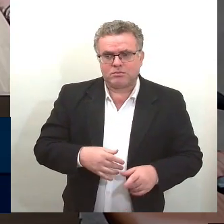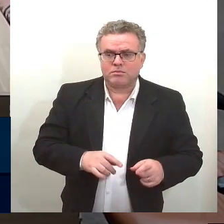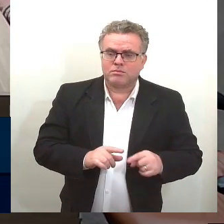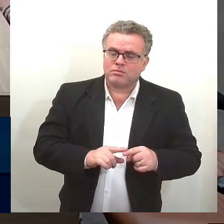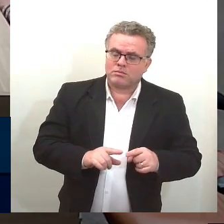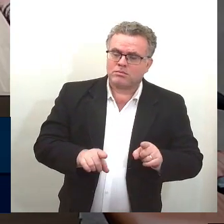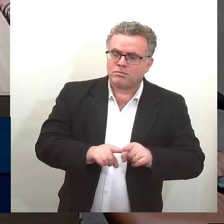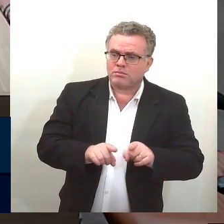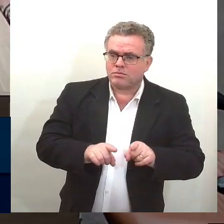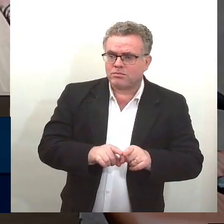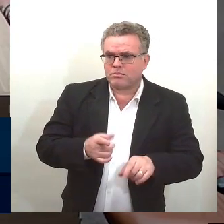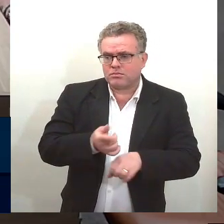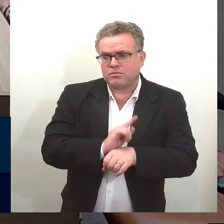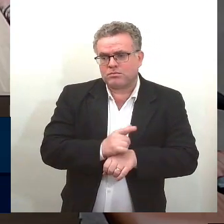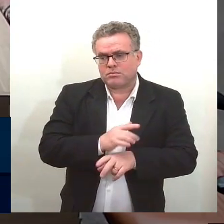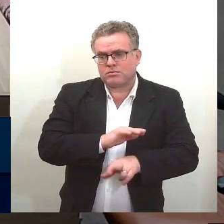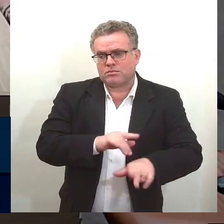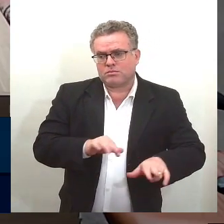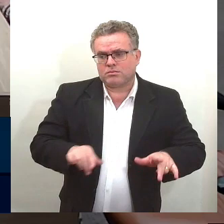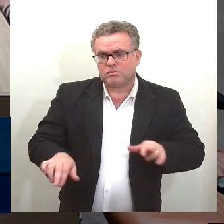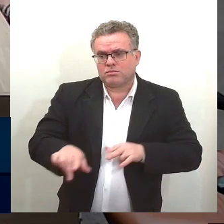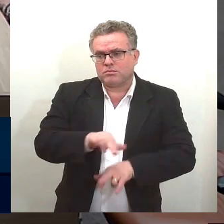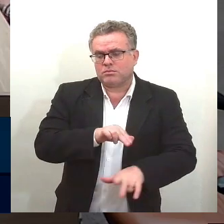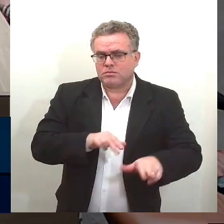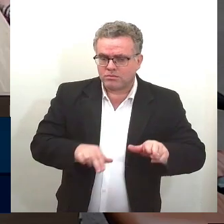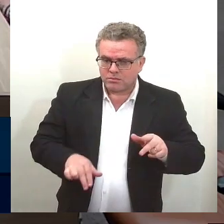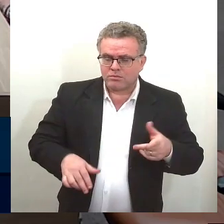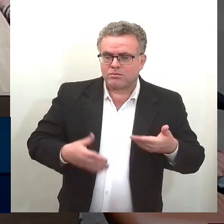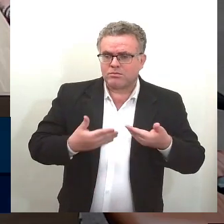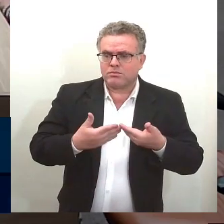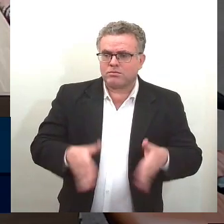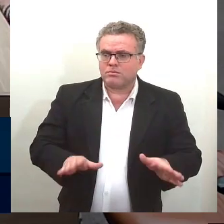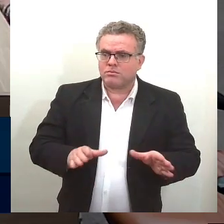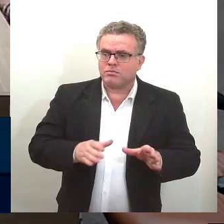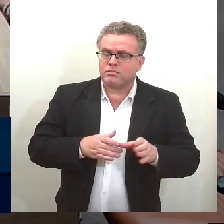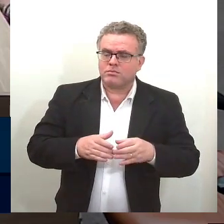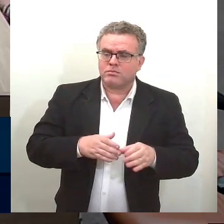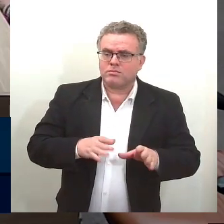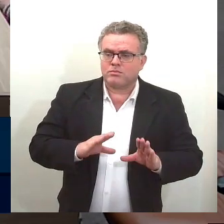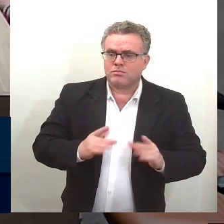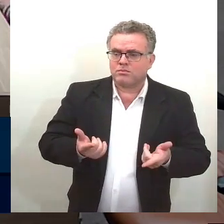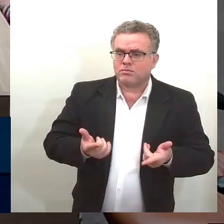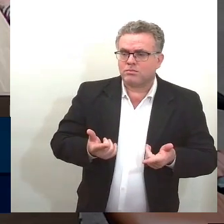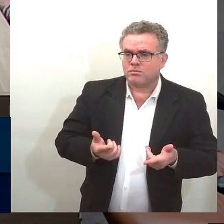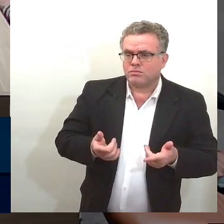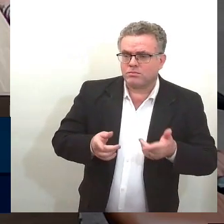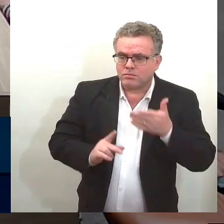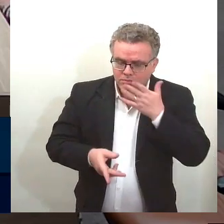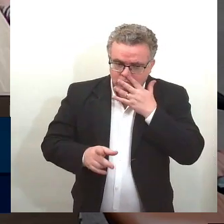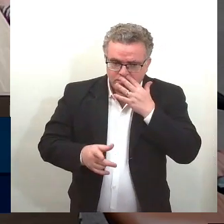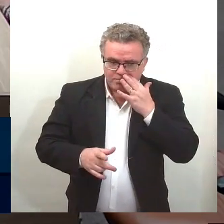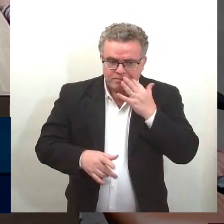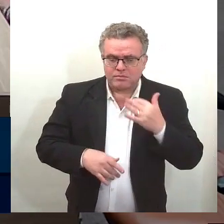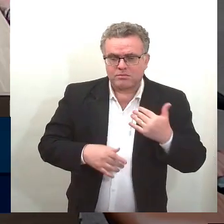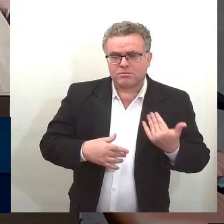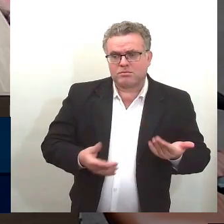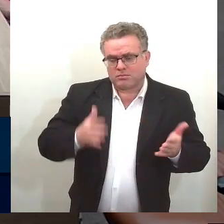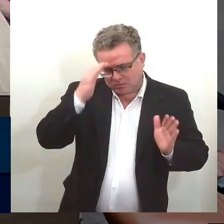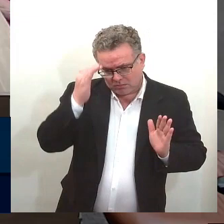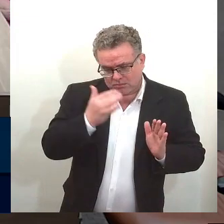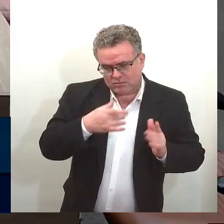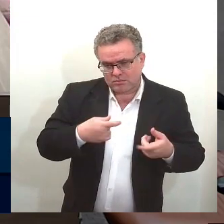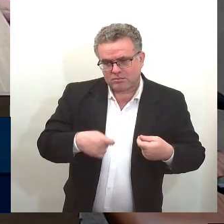sendo feitos no estado. É claro que isso tem que ser feito à luz da responsabilidade fiscal. Porque eu vi